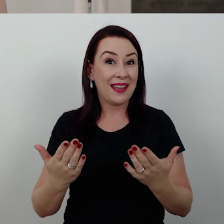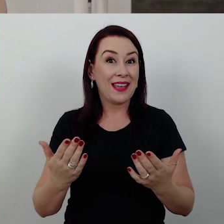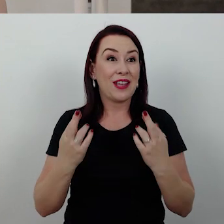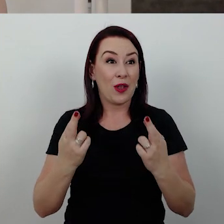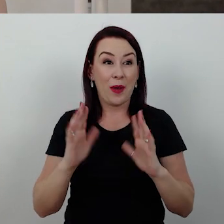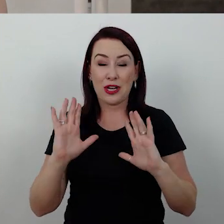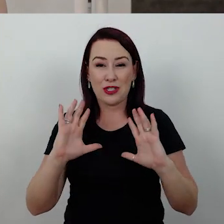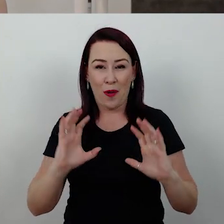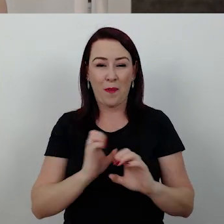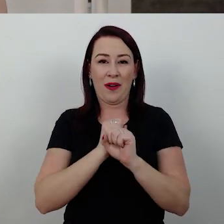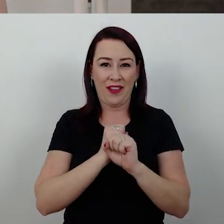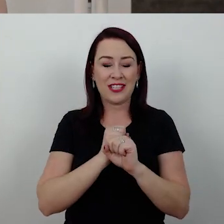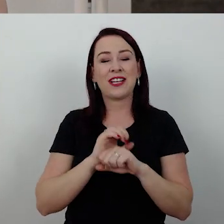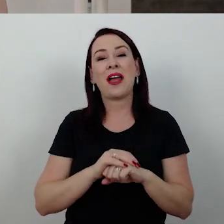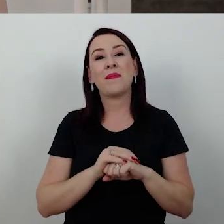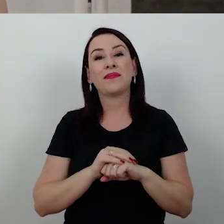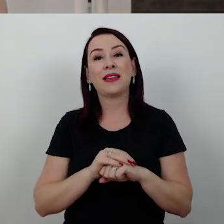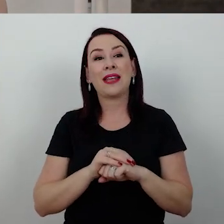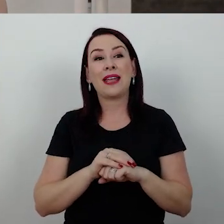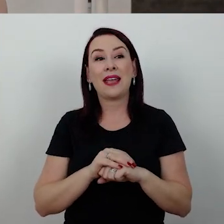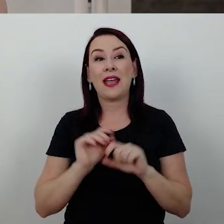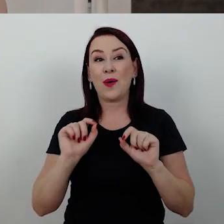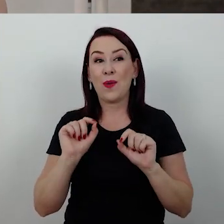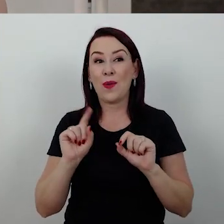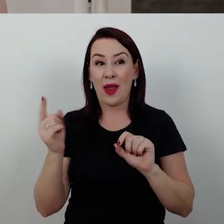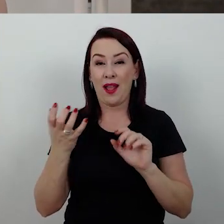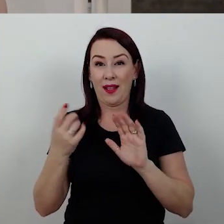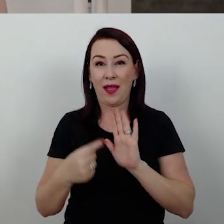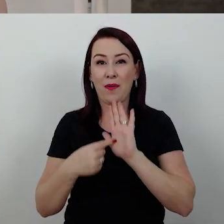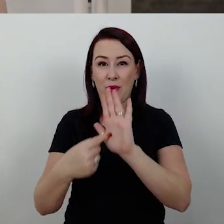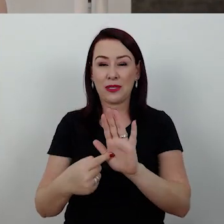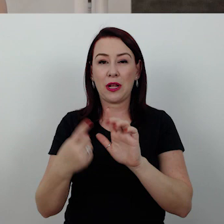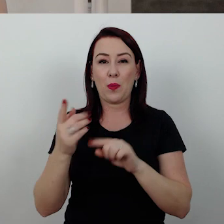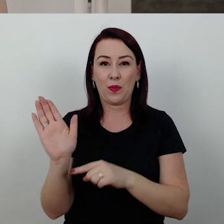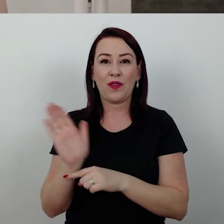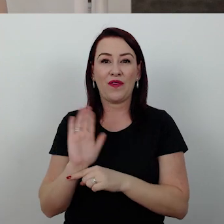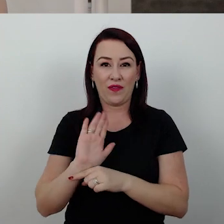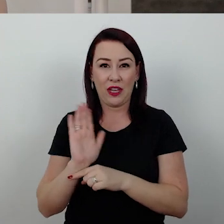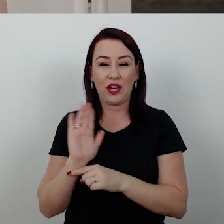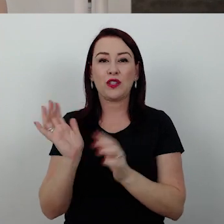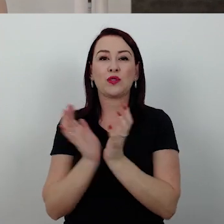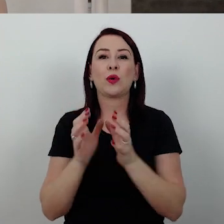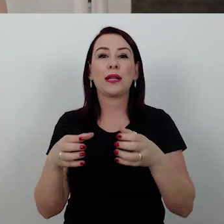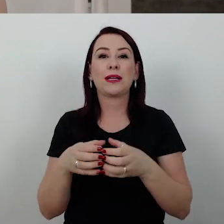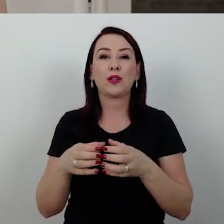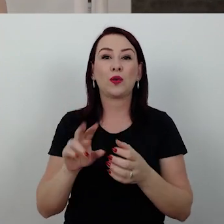para fechar essa fala de Querô, eu queria exibir o making-off da turma de 2016, que foi quando a